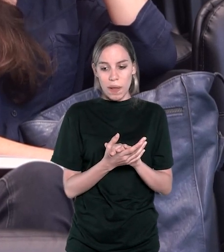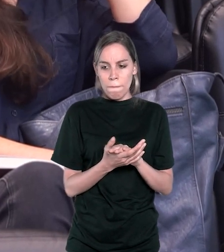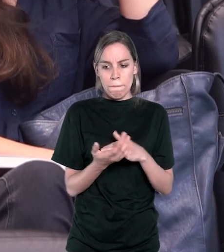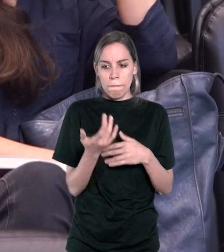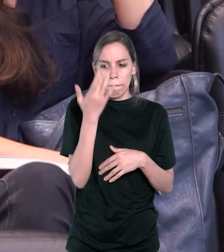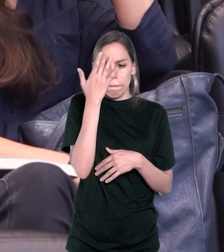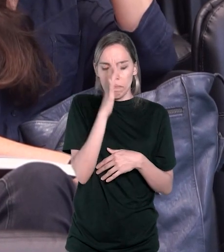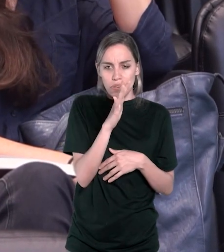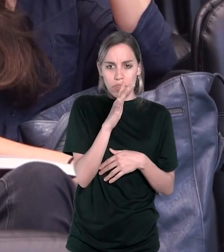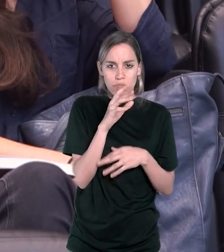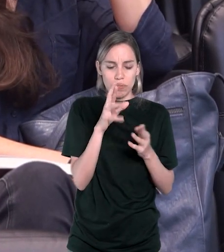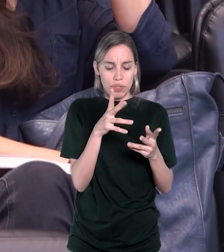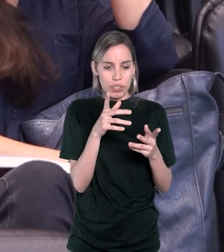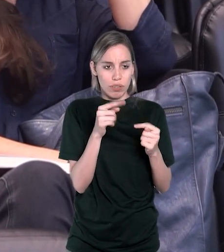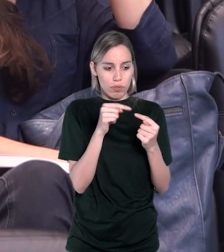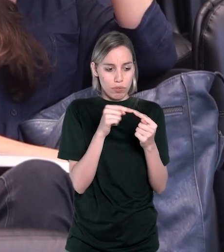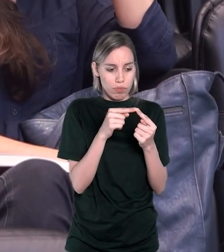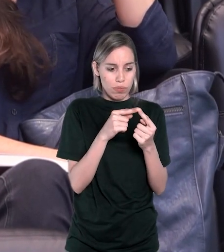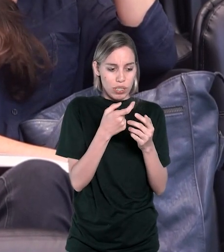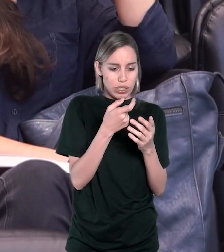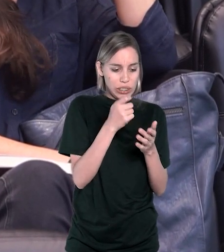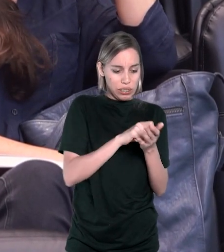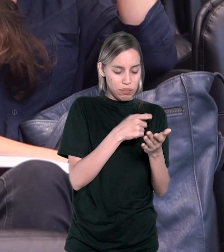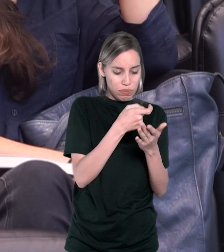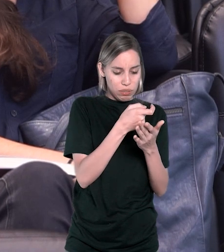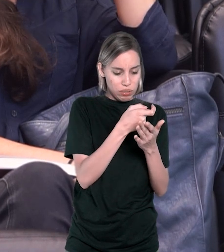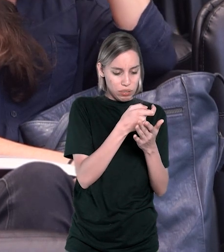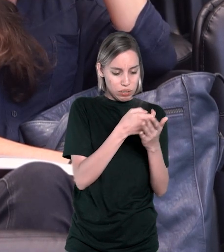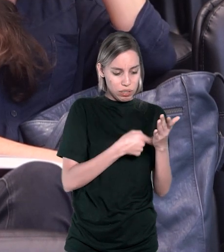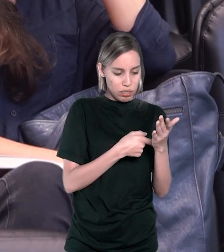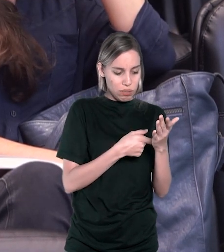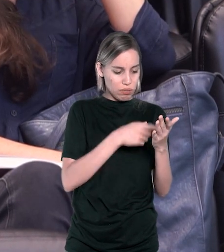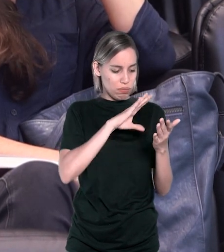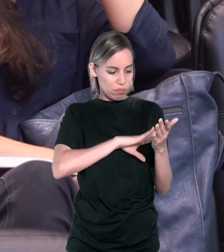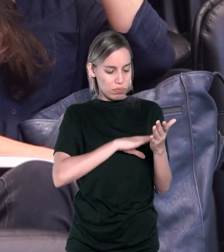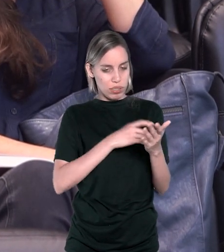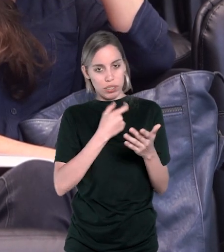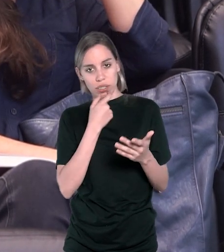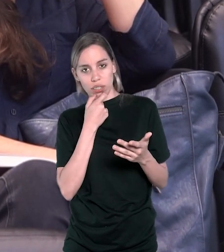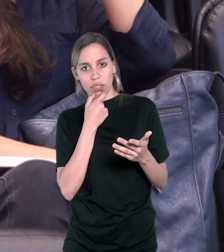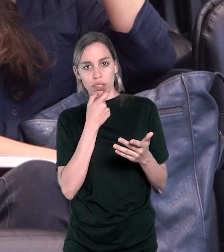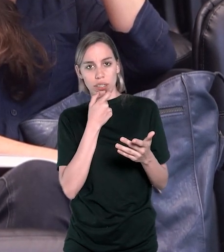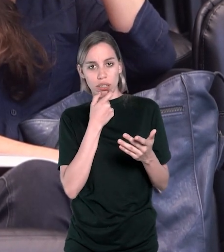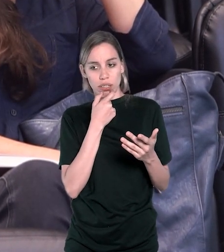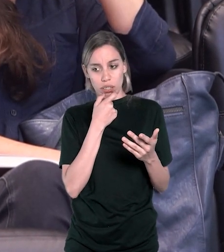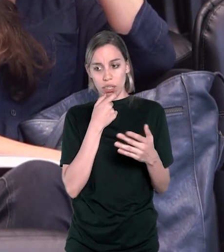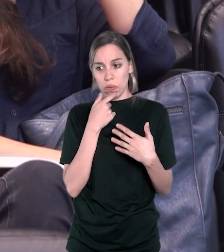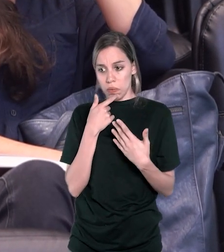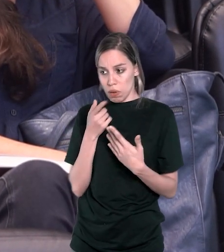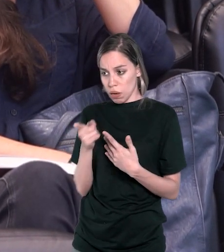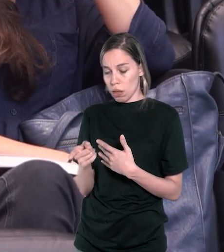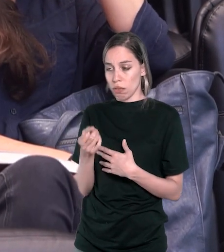quanto isso pode, né, tá, tudo bem, é bom contar histórias de brasileiros, né, em inglês também, né, para que eles